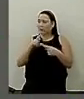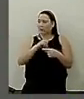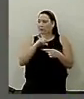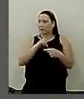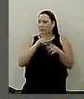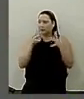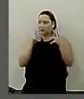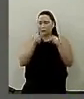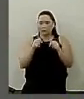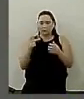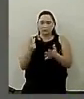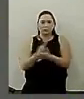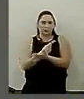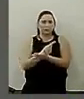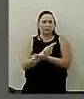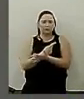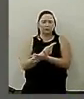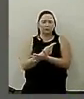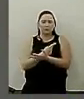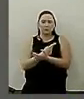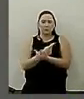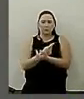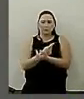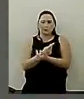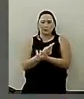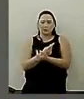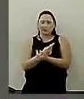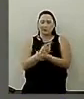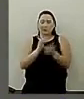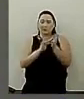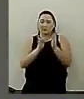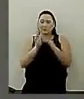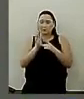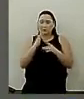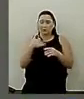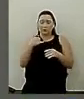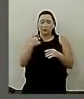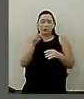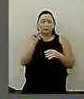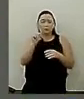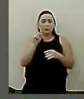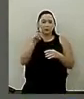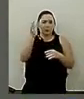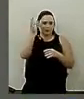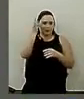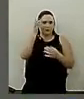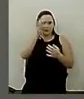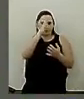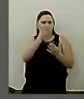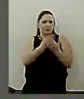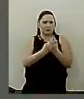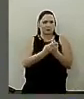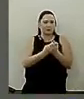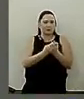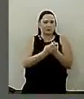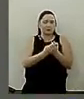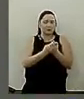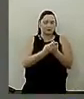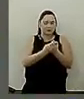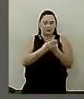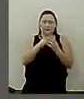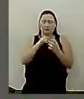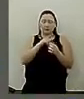os acontecimentos assombrosos e nas catástrofes, Jesus nos chama à fé que confia e descansa em Deus